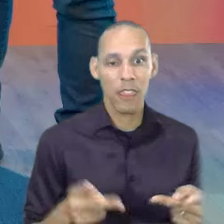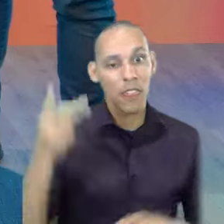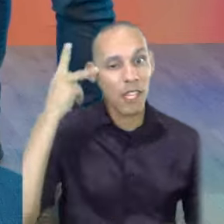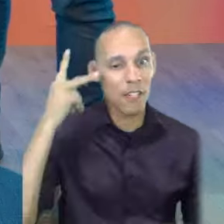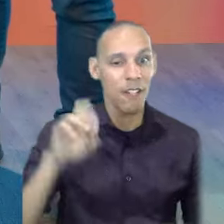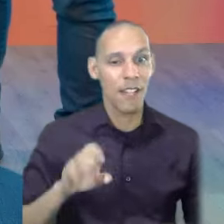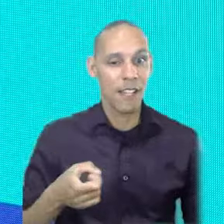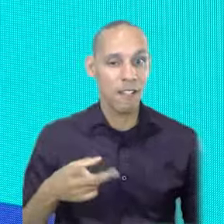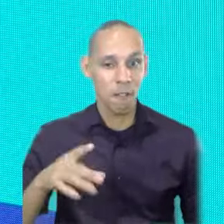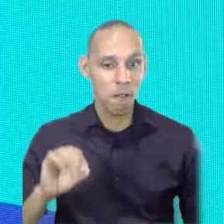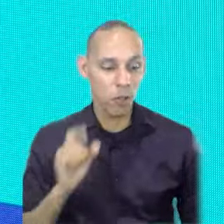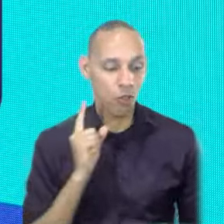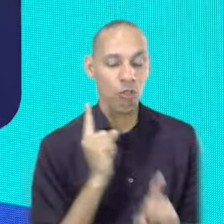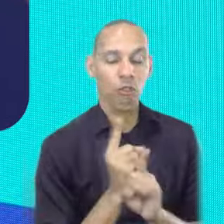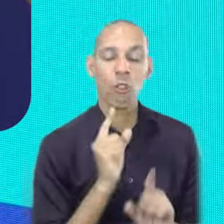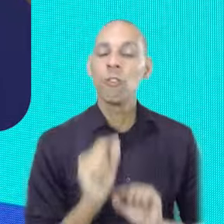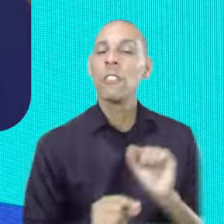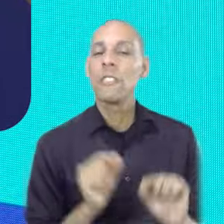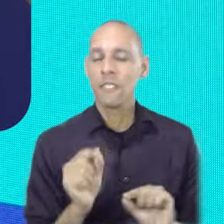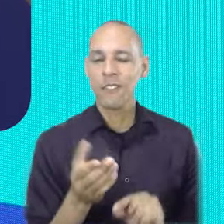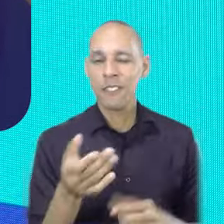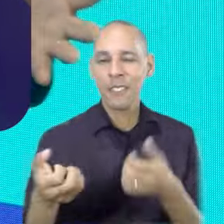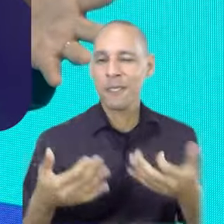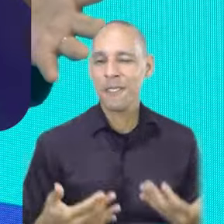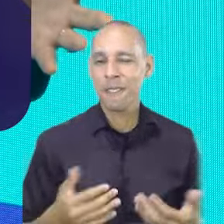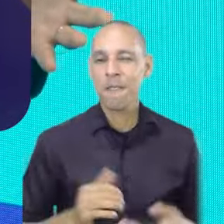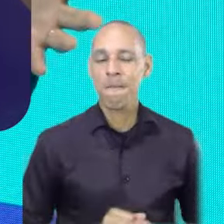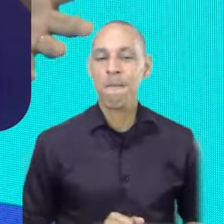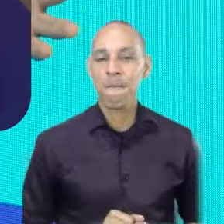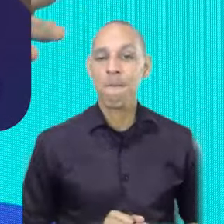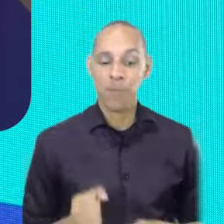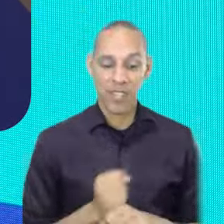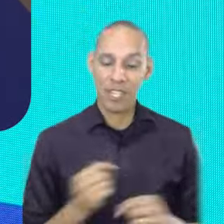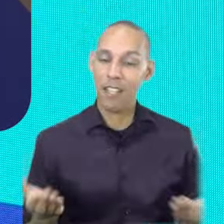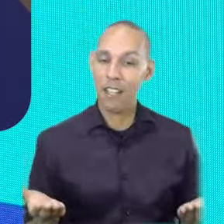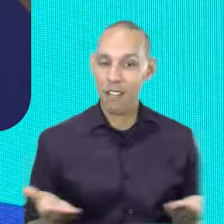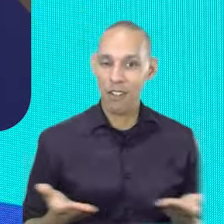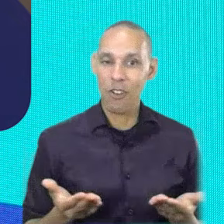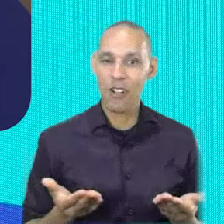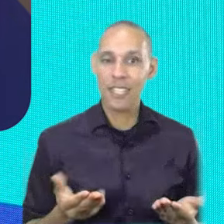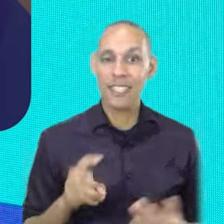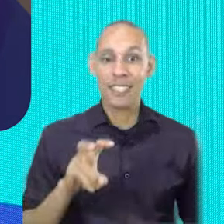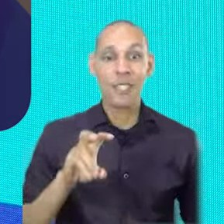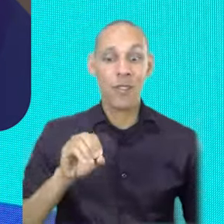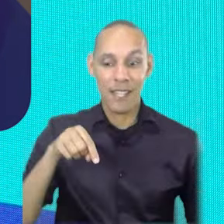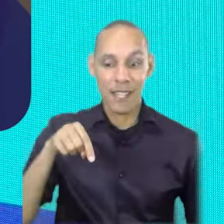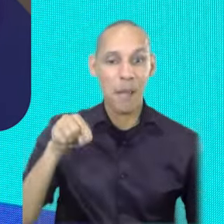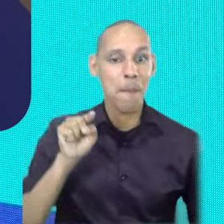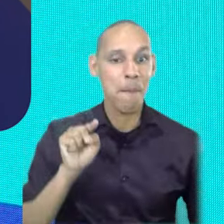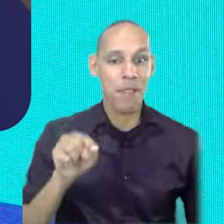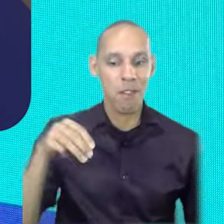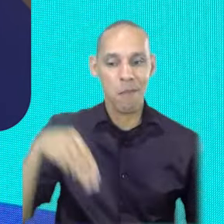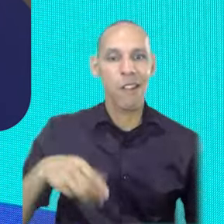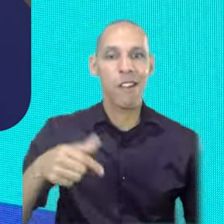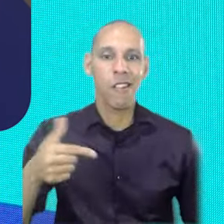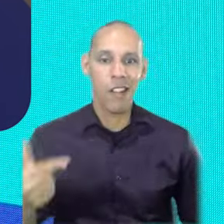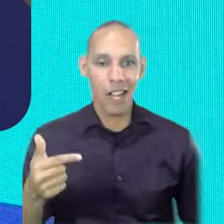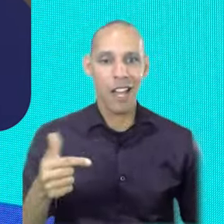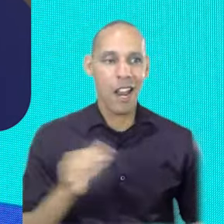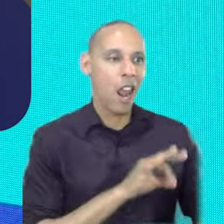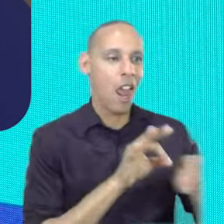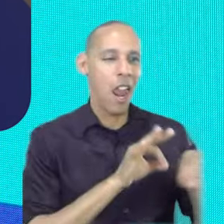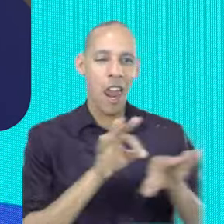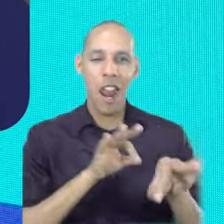que vai encontrar lá? Olha, nesse ano a feira ela tem 50 mil metros quadrados de montagem, né? São